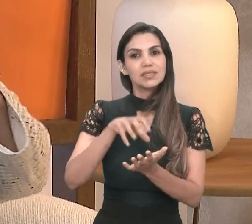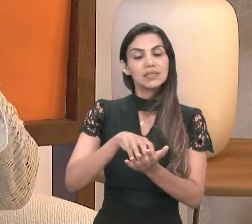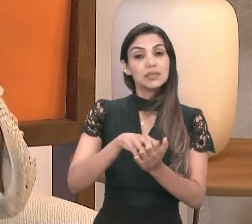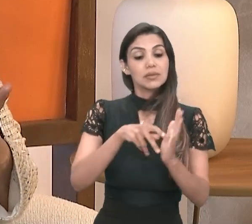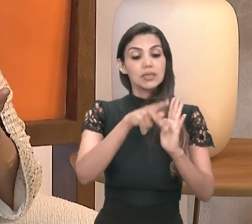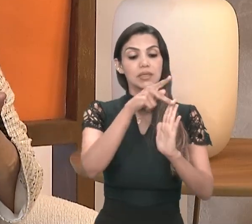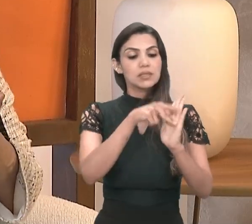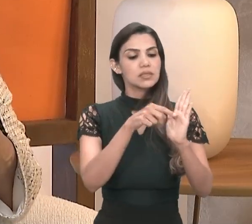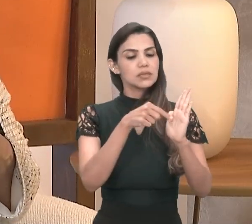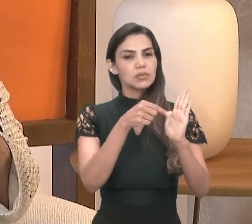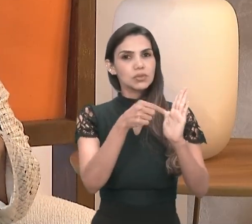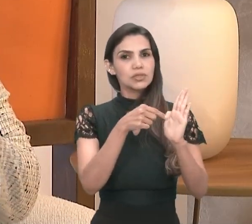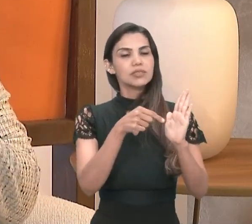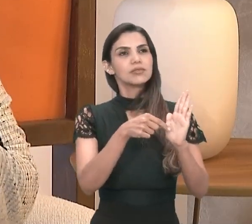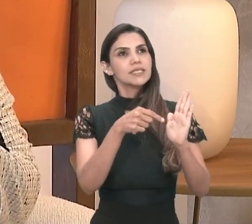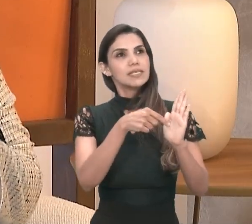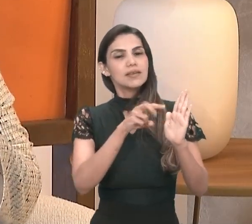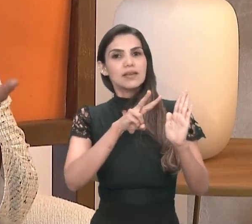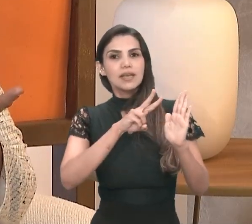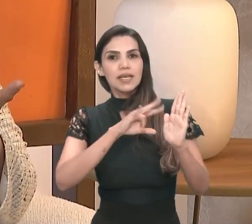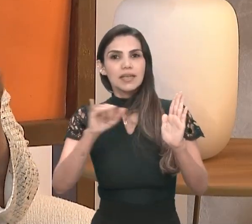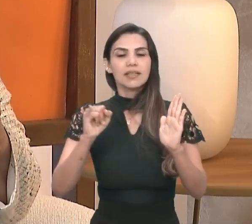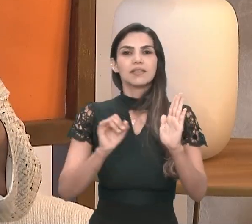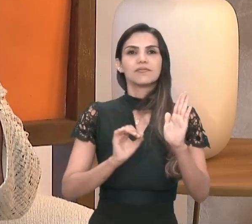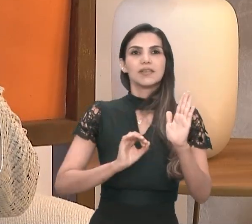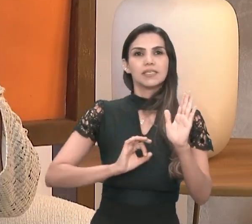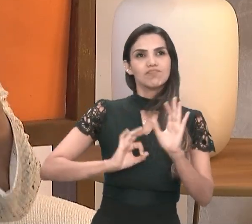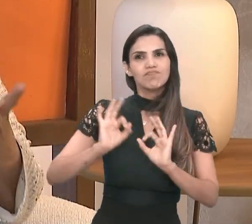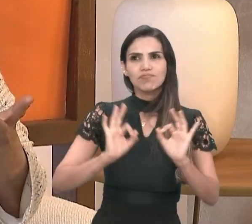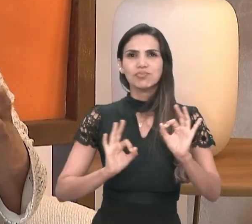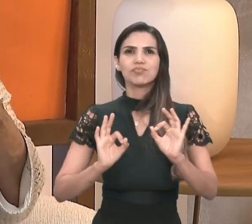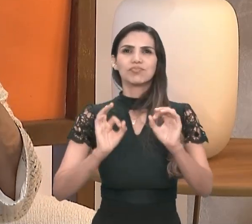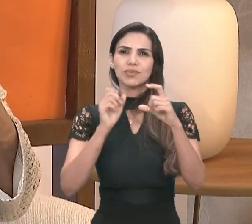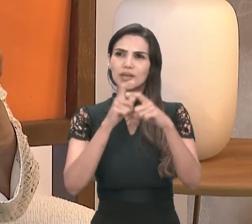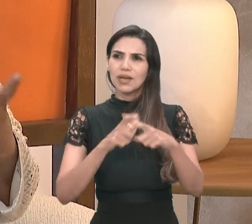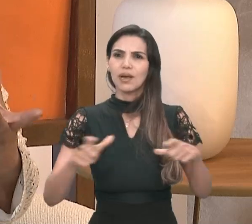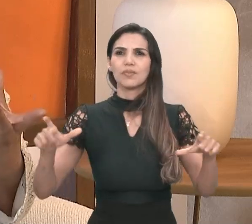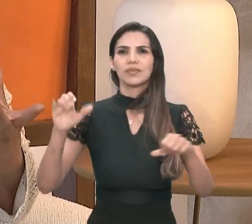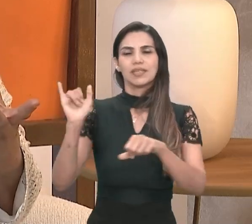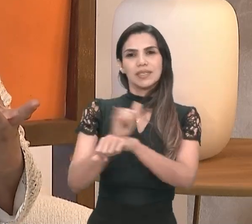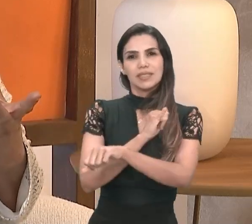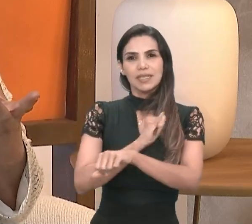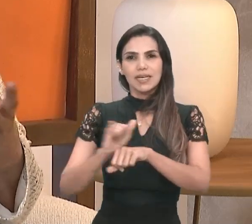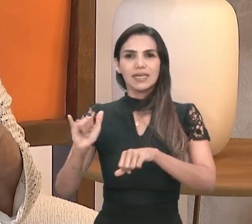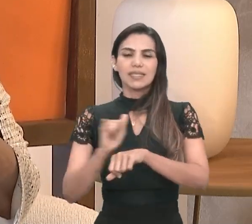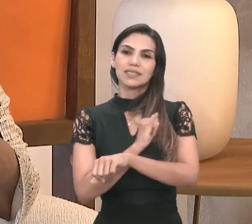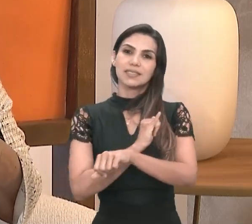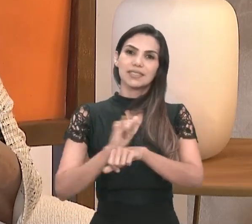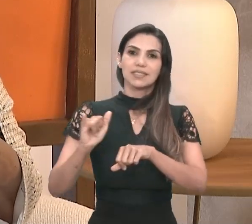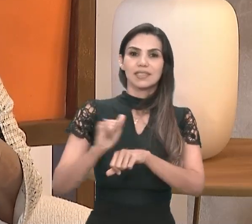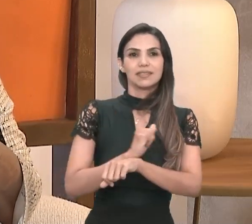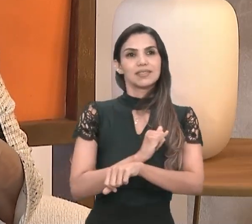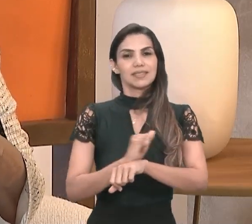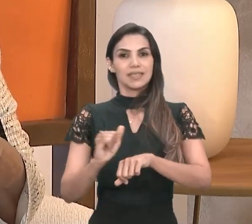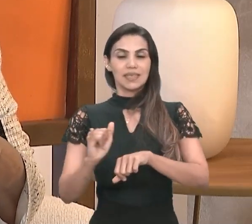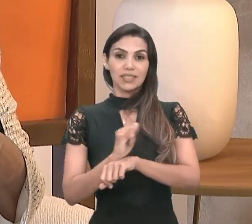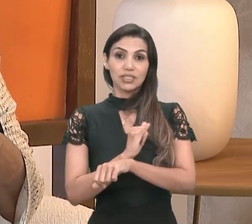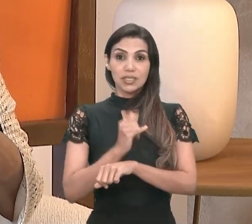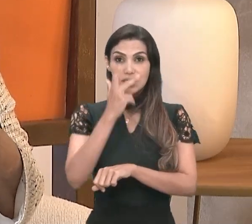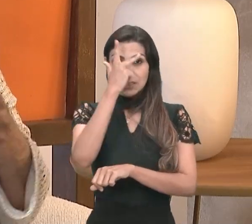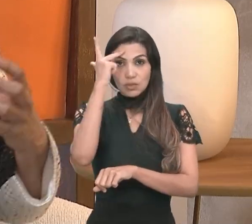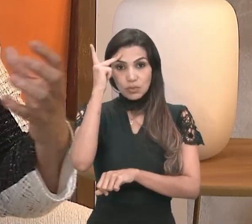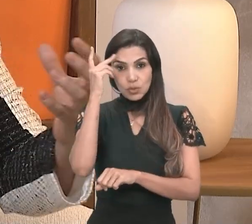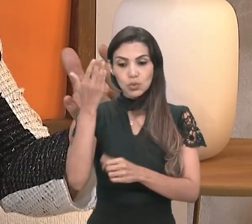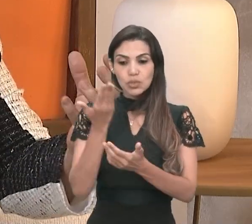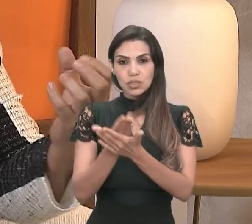vem sistematizar e ampliar essas estratégias, essas práticas, para que a comunidade da